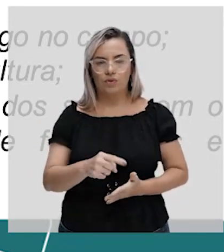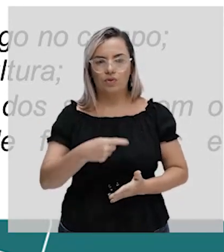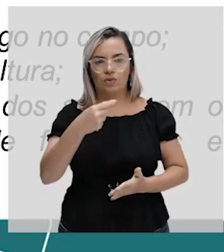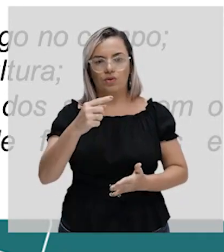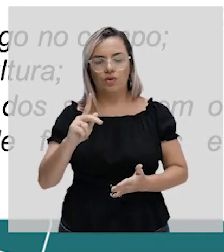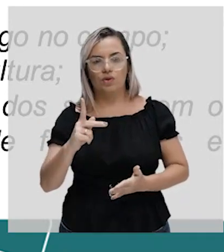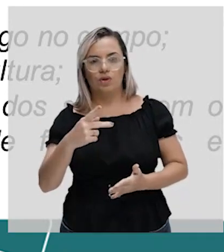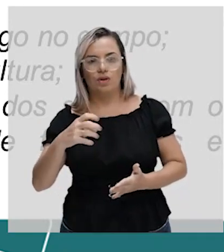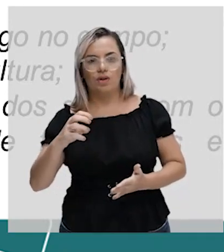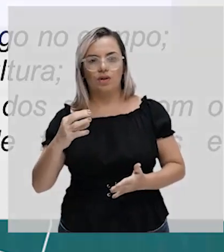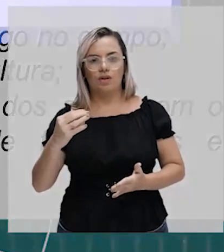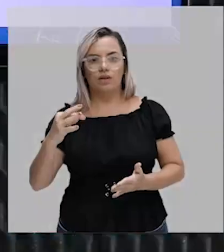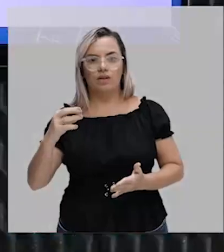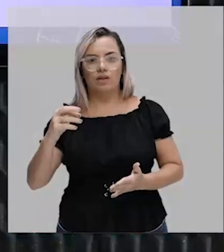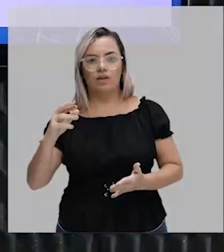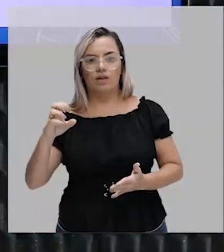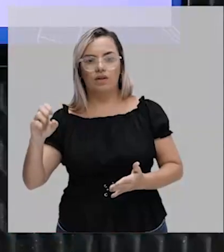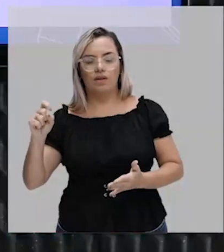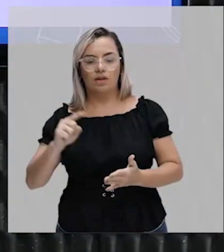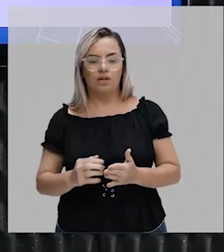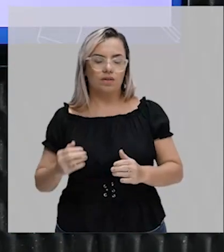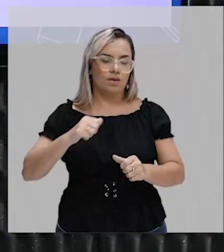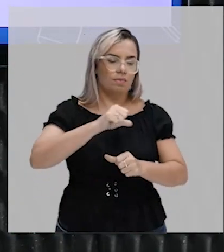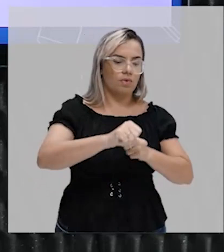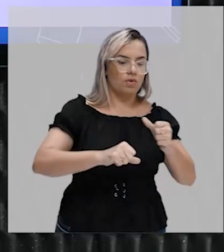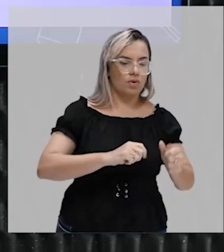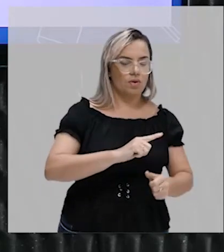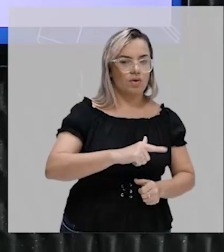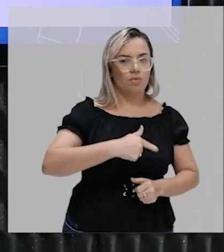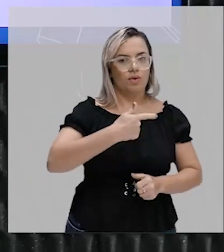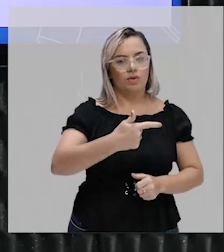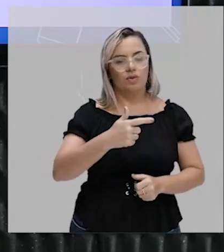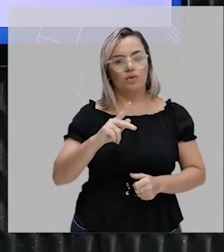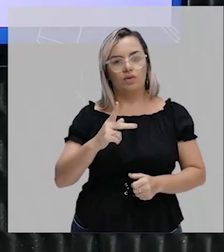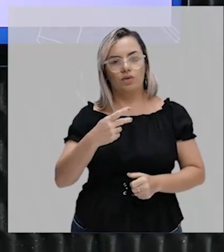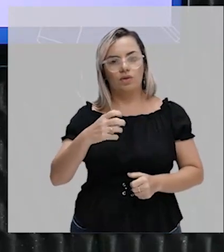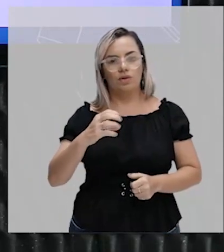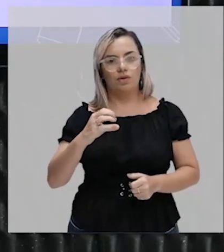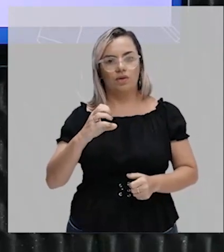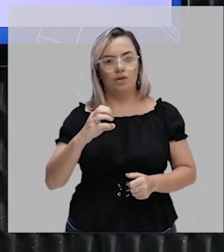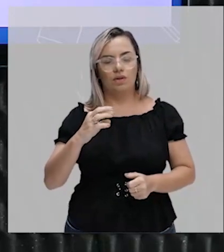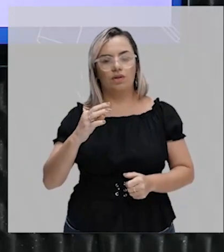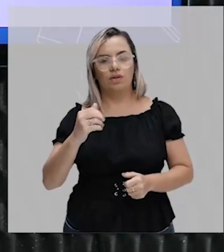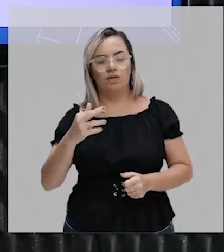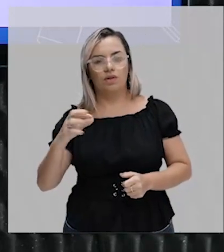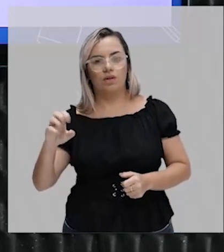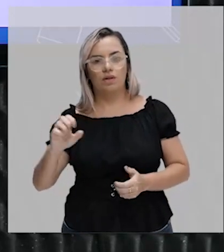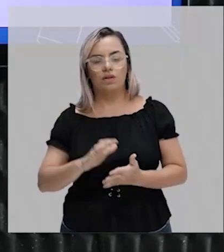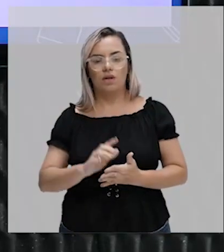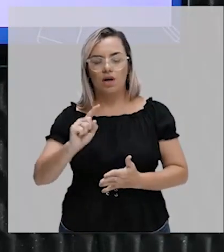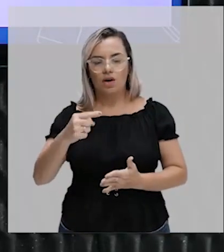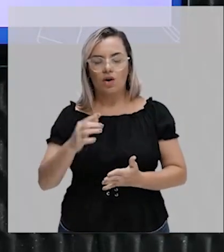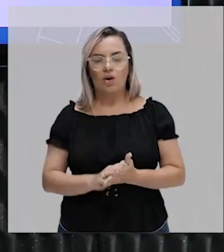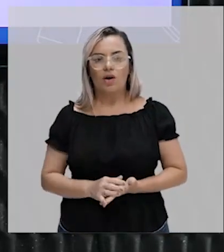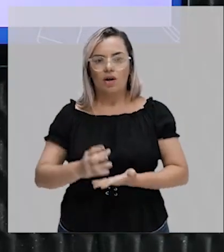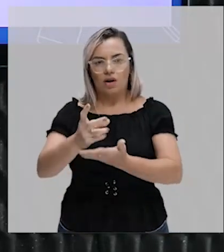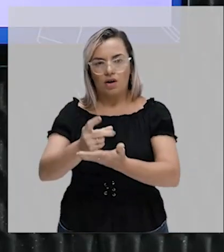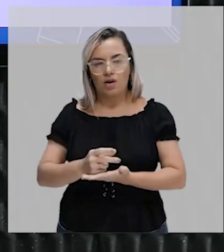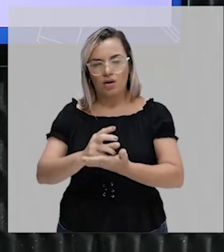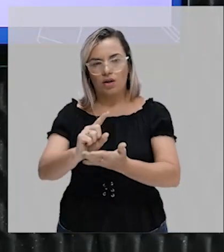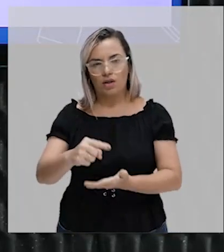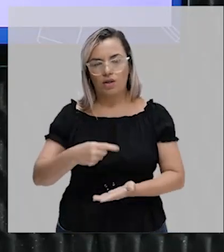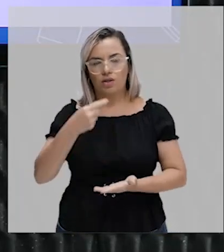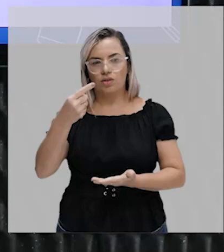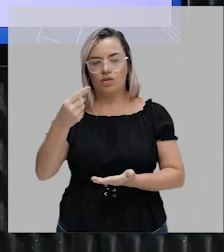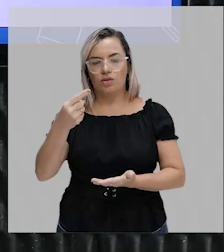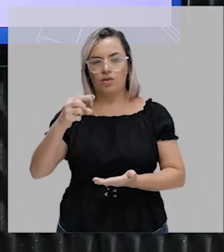para 2 hectares. Porque em 2 hectares agora ele já produz 2 toneladas e o lucro que era de só 1 milhão, agora é de